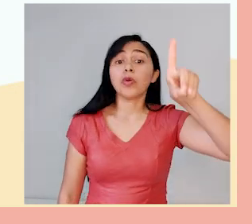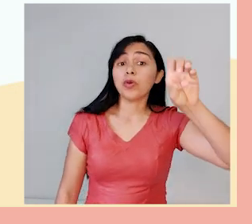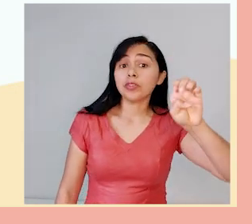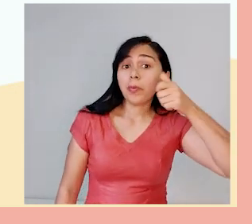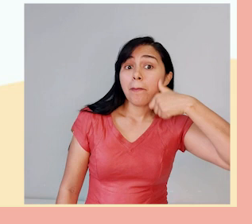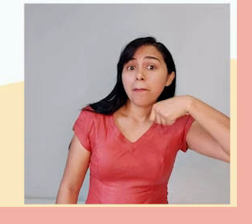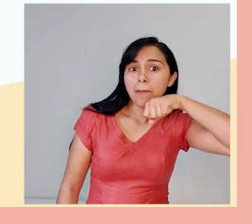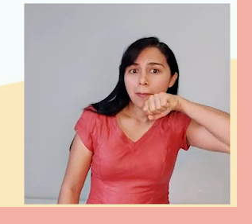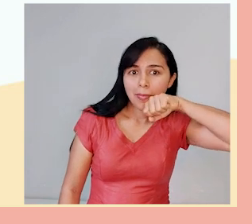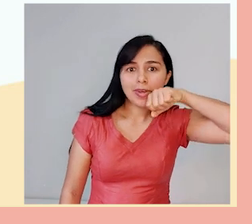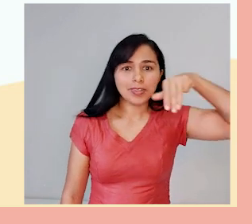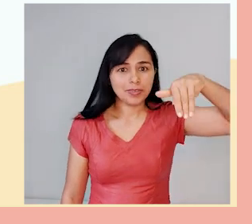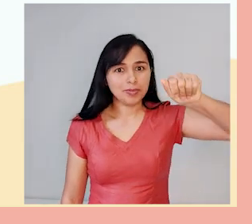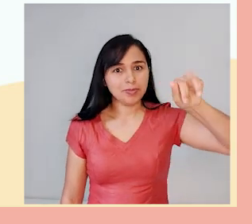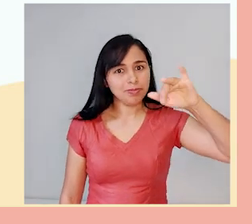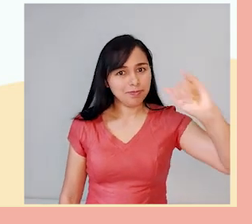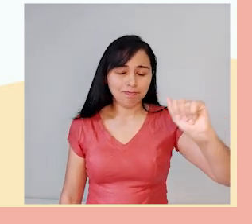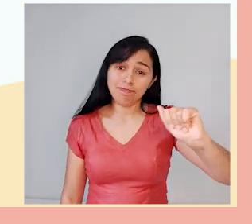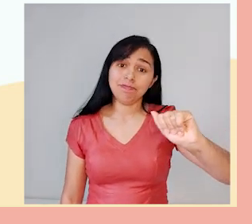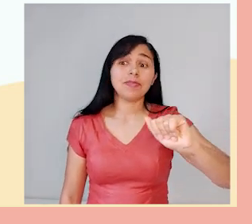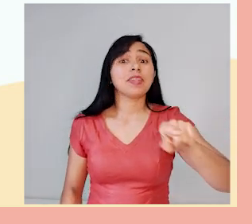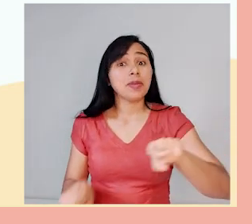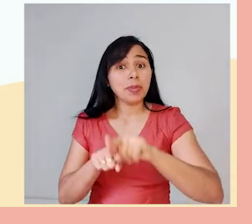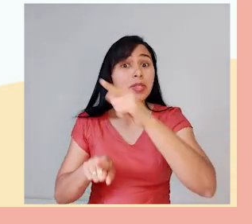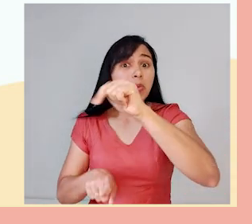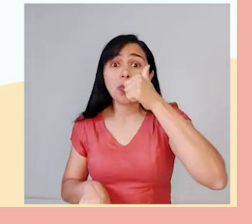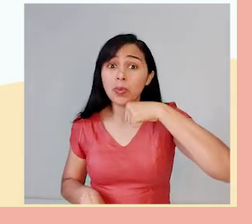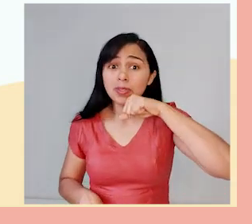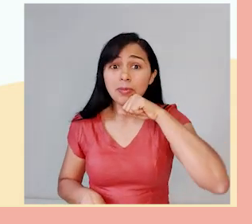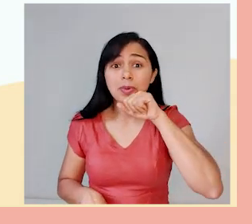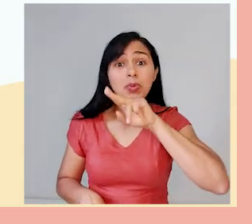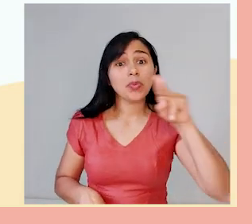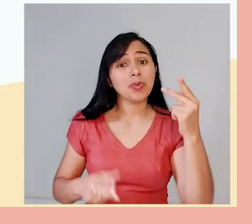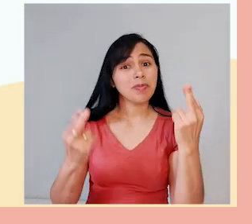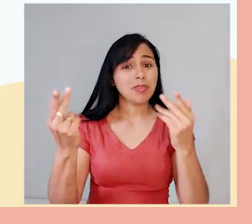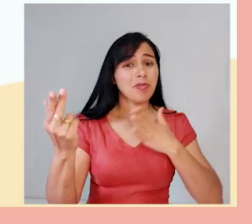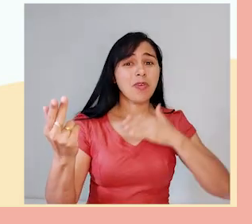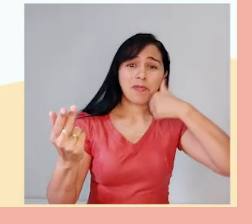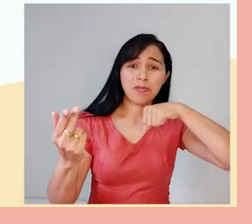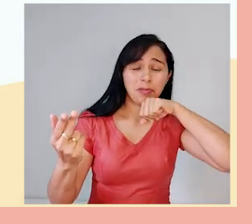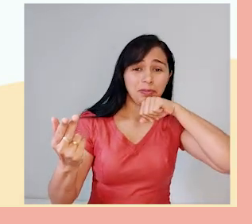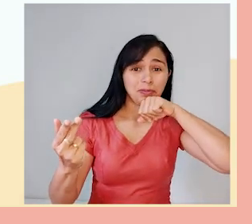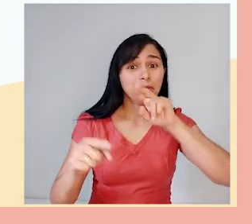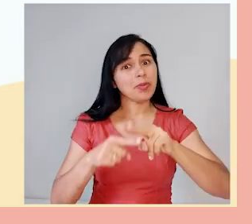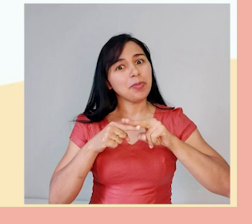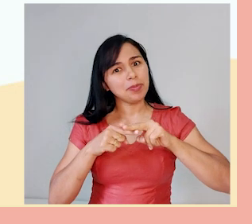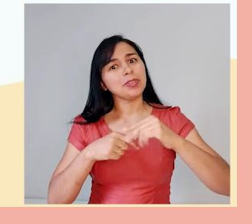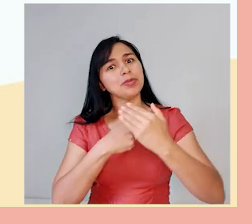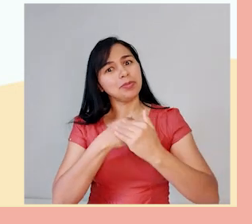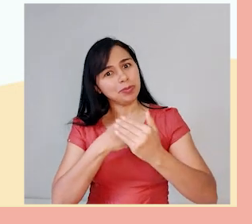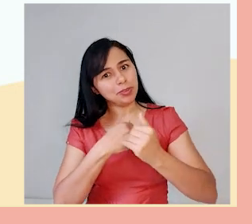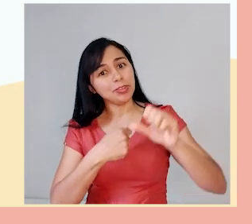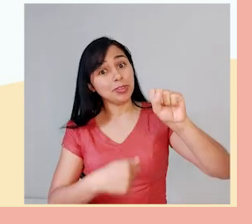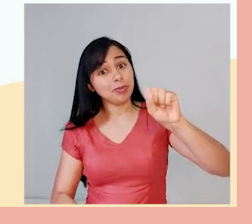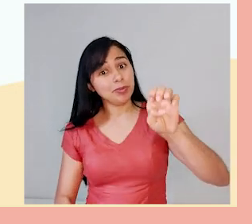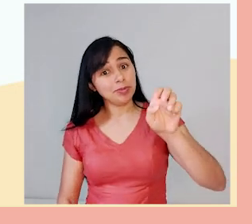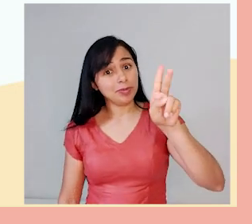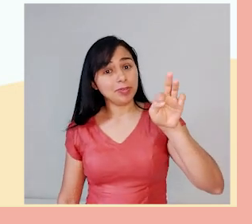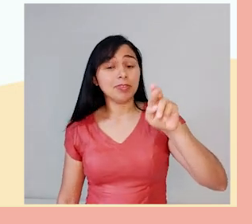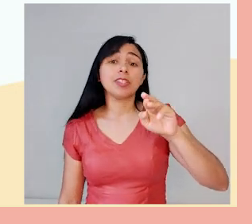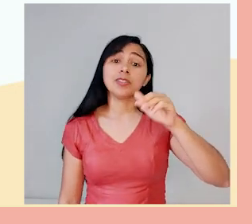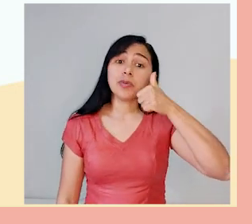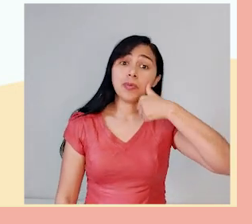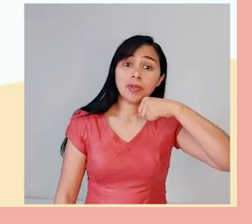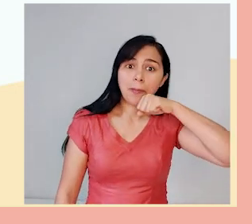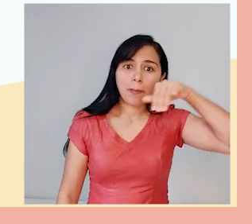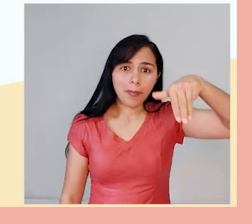chamadas Maria, fiquei sendo o da Maria do finado Zacarias. Mas isso ainda diz pouco.